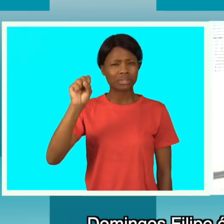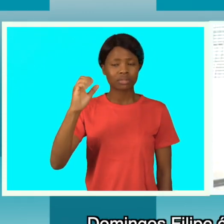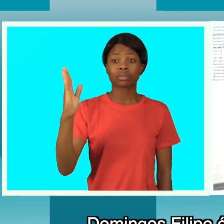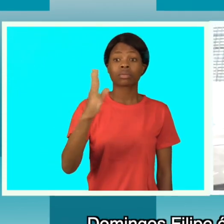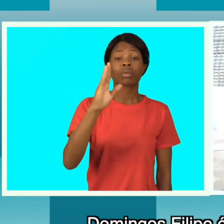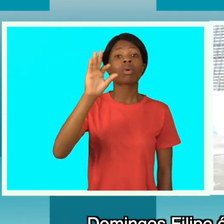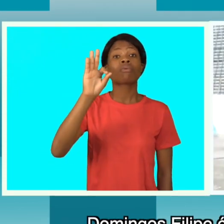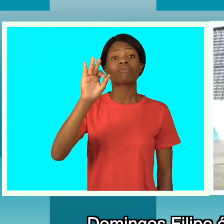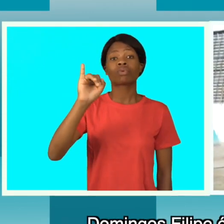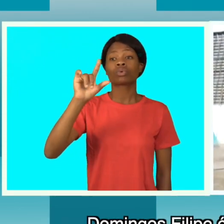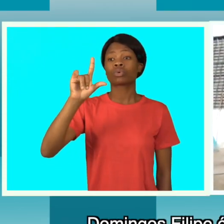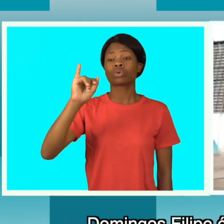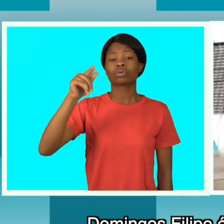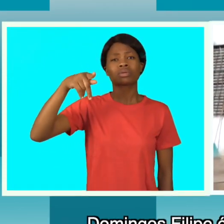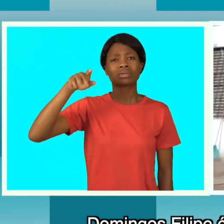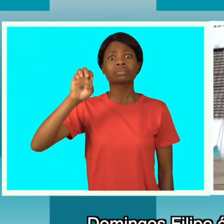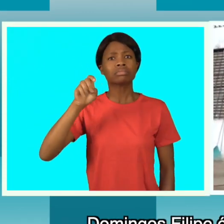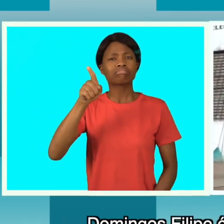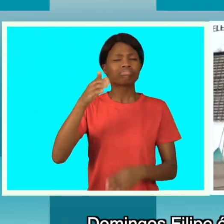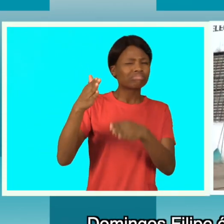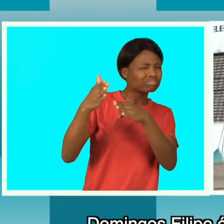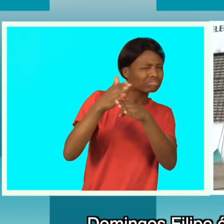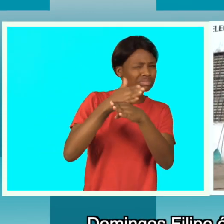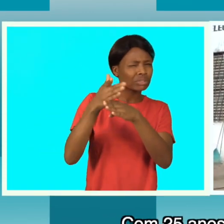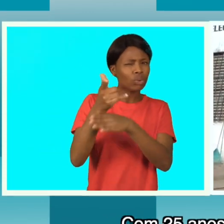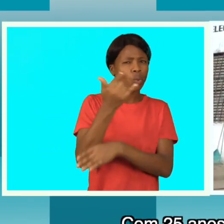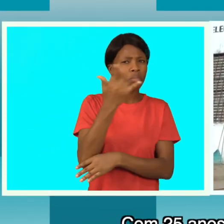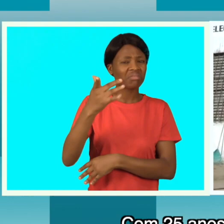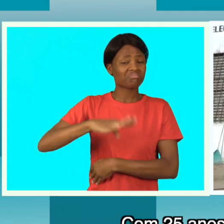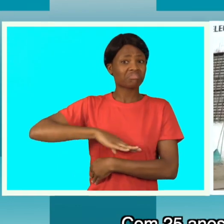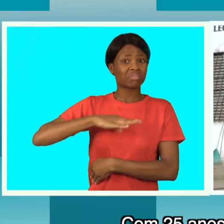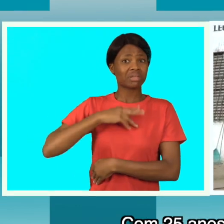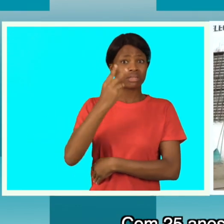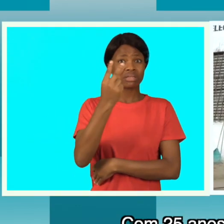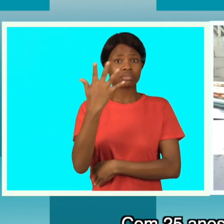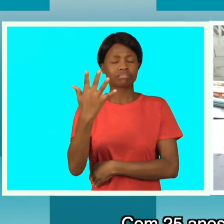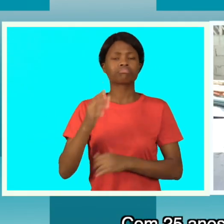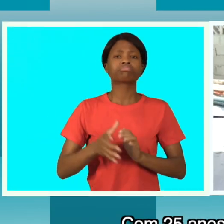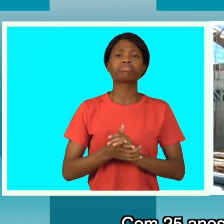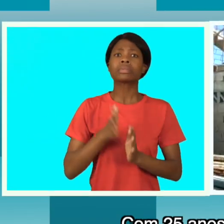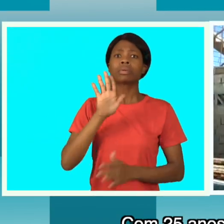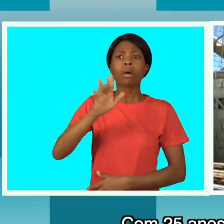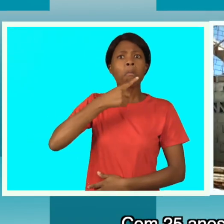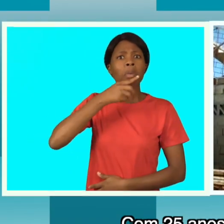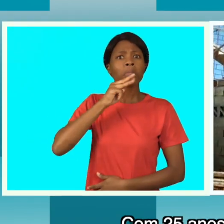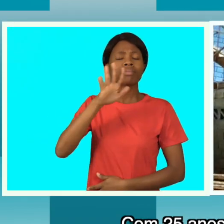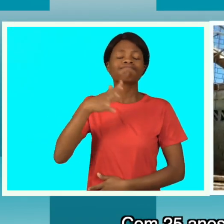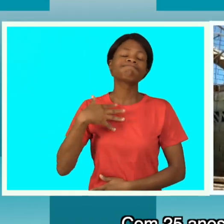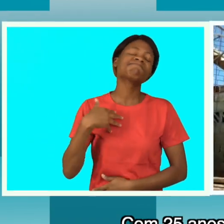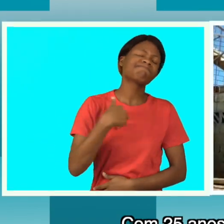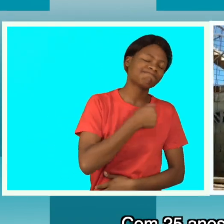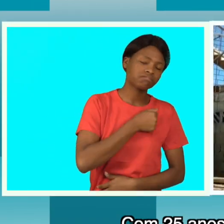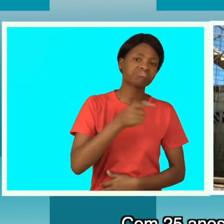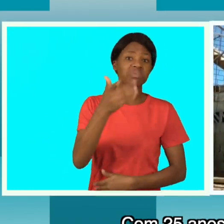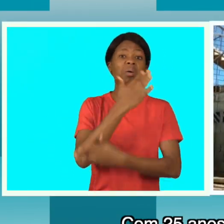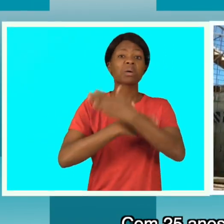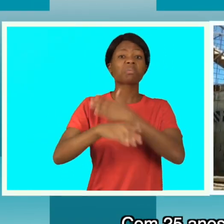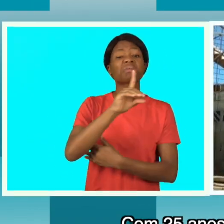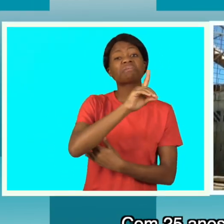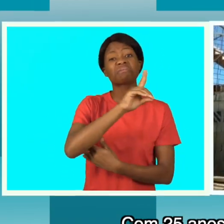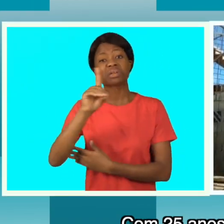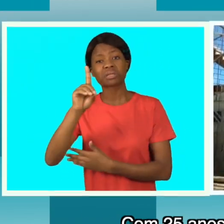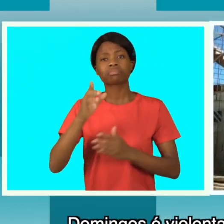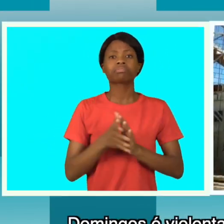domingos filipe é parte destes números com 25 anos de idade órfã do país e com deficiência